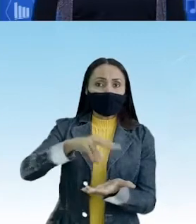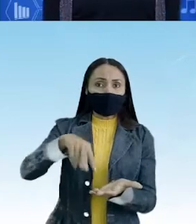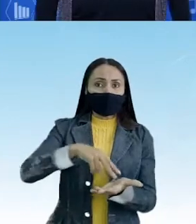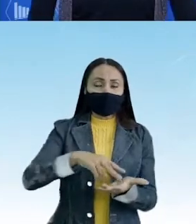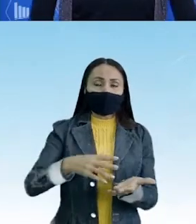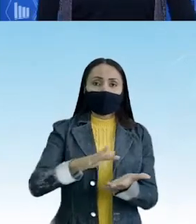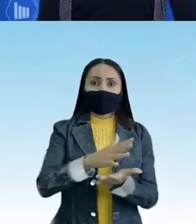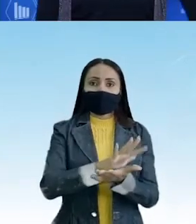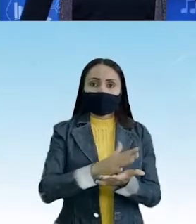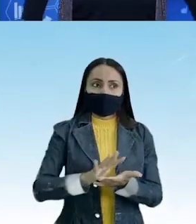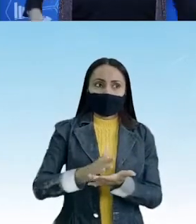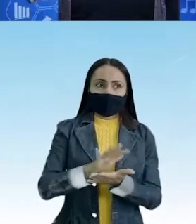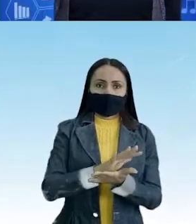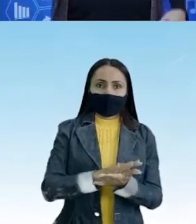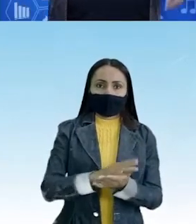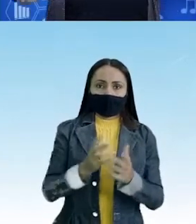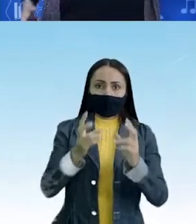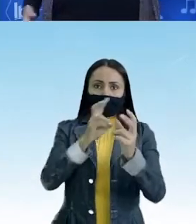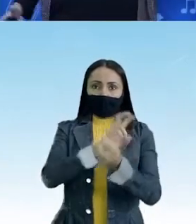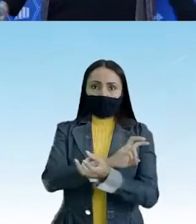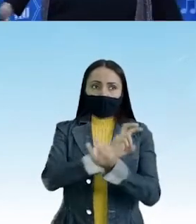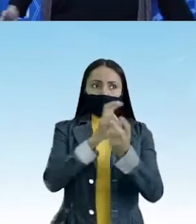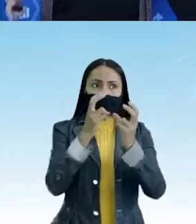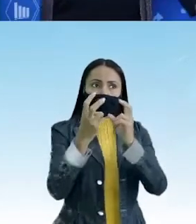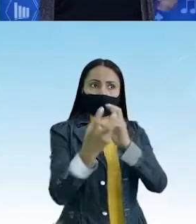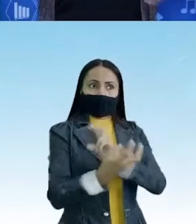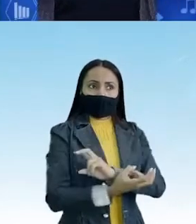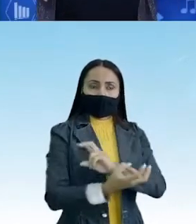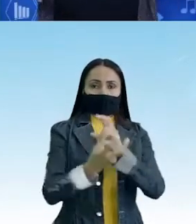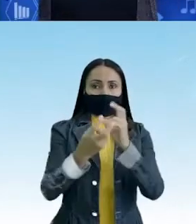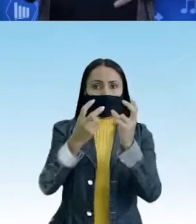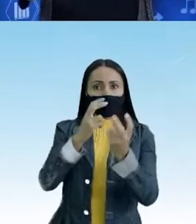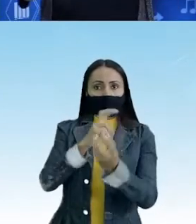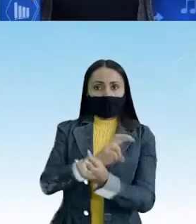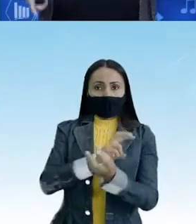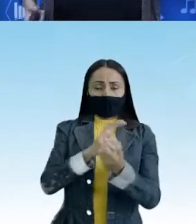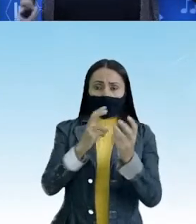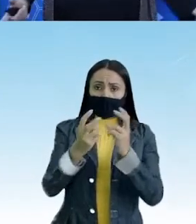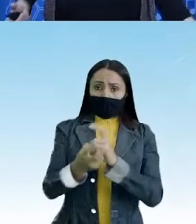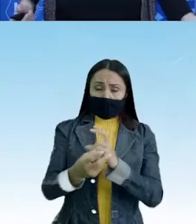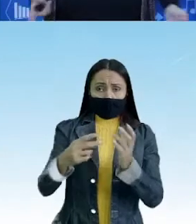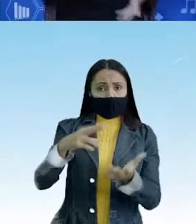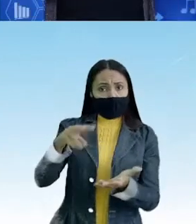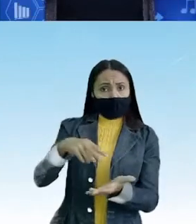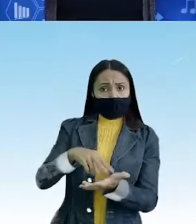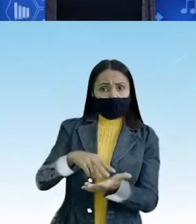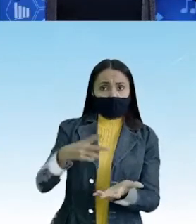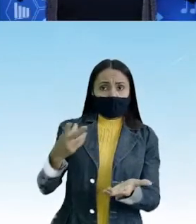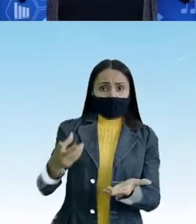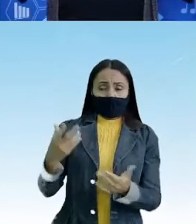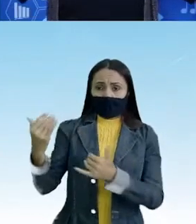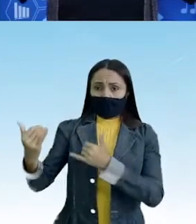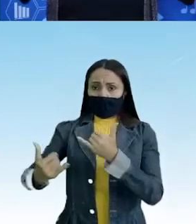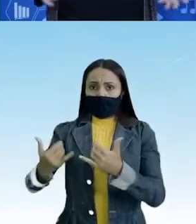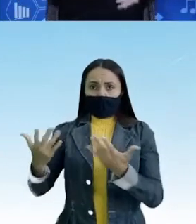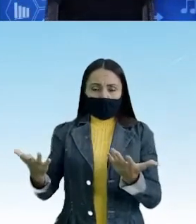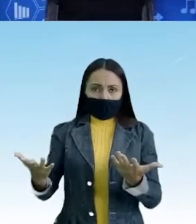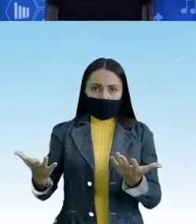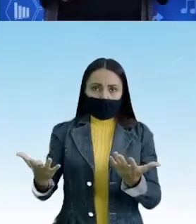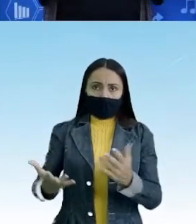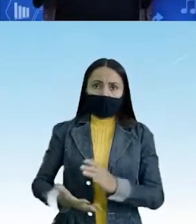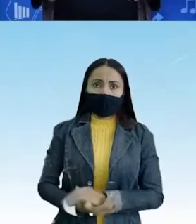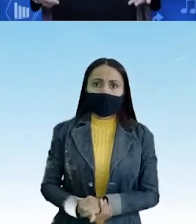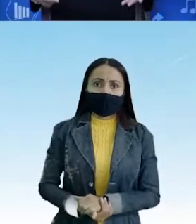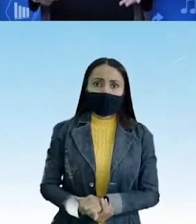samba, capoeira, jogo é dança, professora. Até hoje o povo fica, jogo é dança, mas é linda esse som.